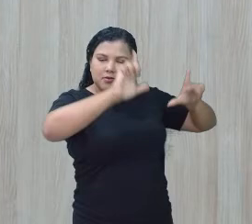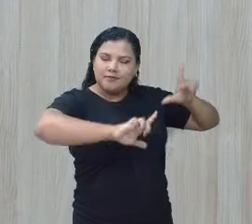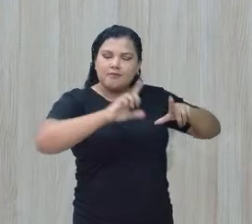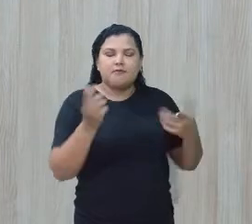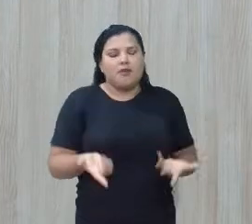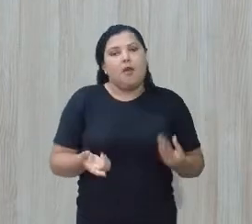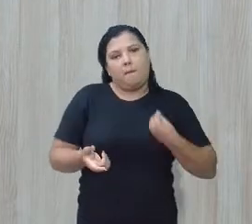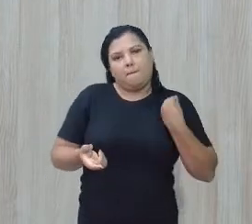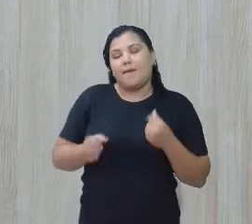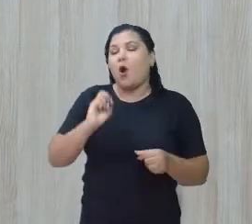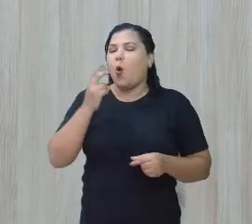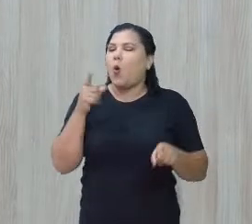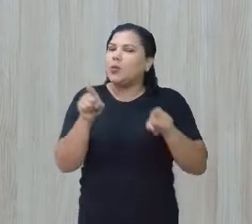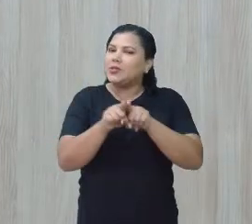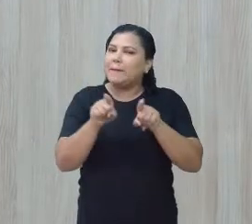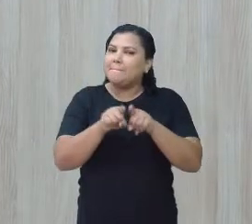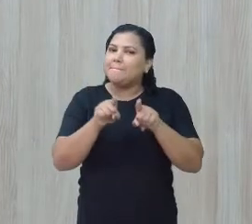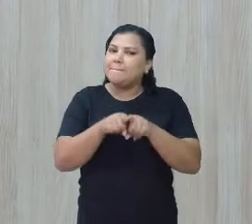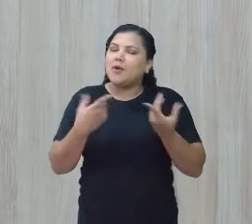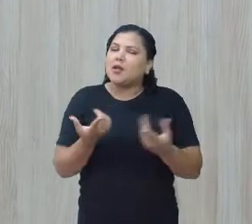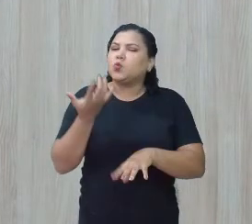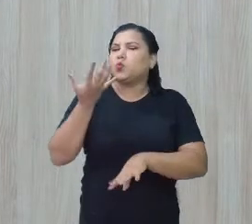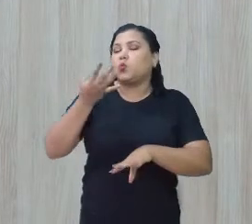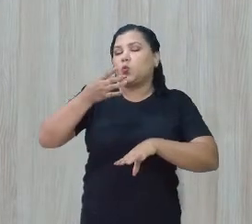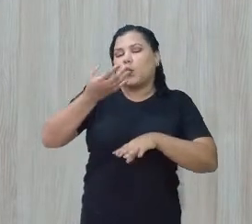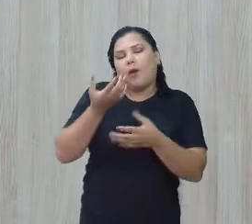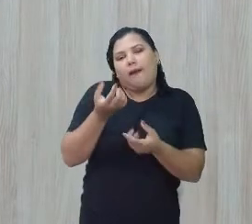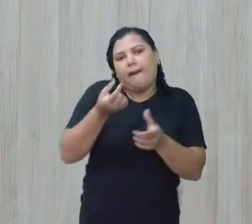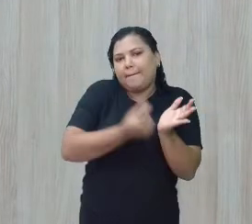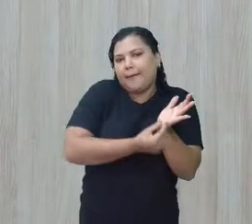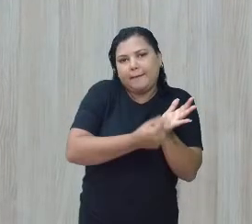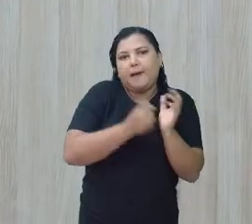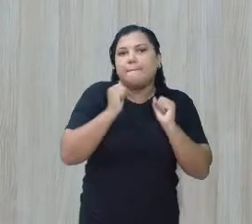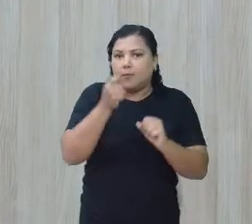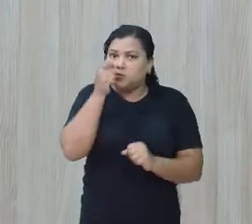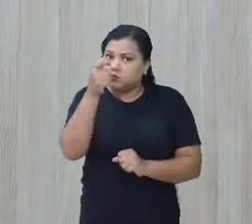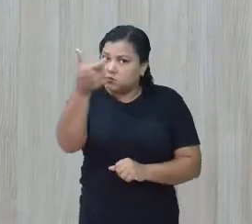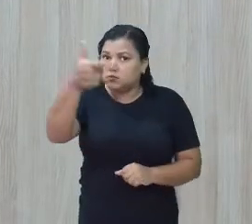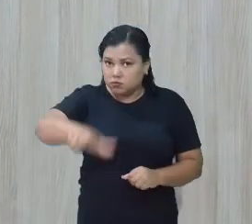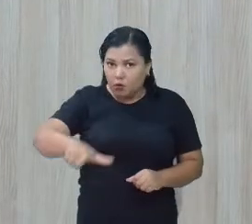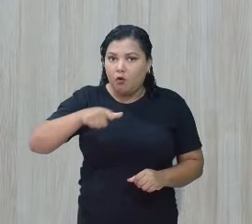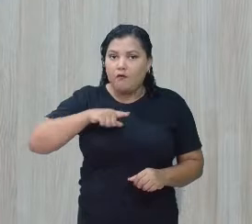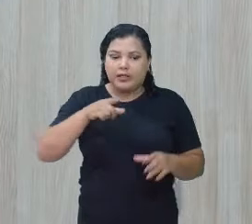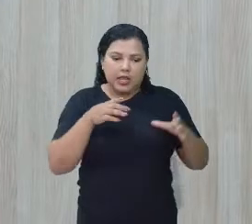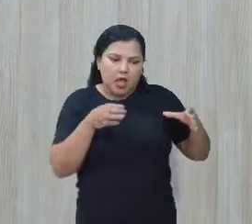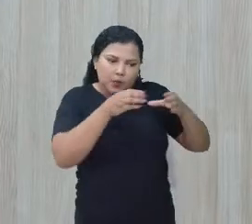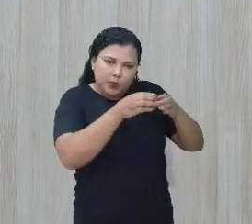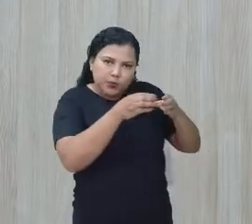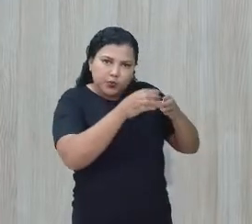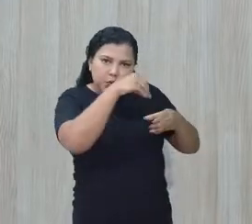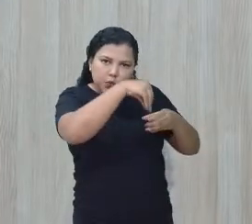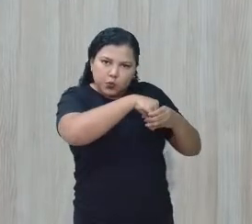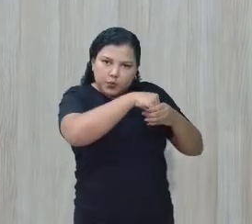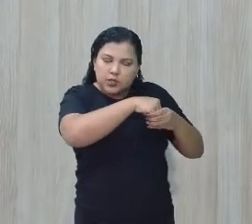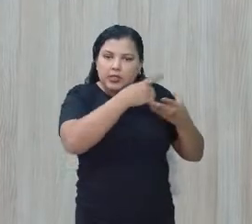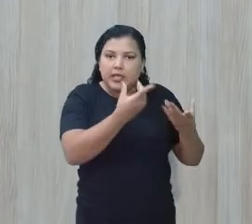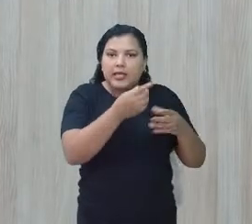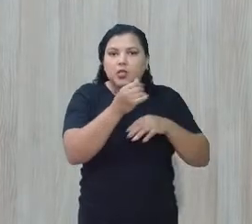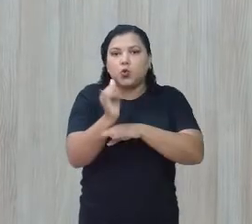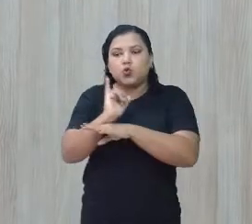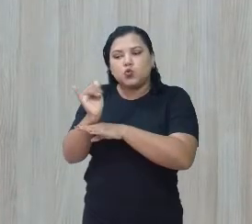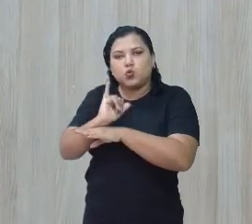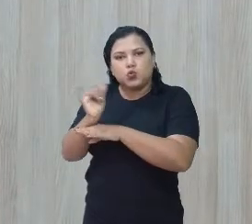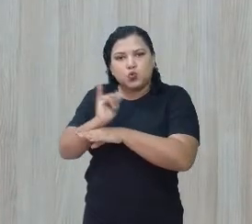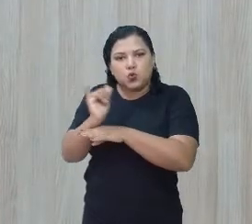ao vivo, mas depois, através do aplicativo, você pode rever essa aula. Vai ter lá a abinha referente ao YouTube, né, a página